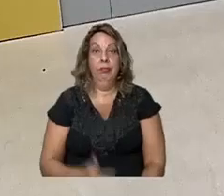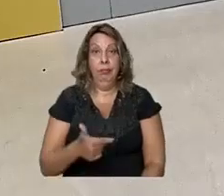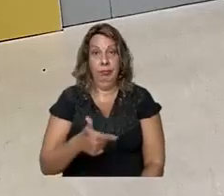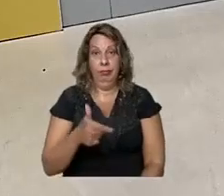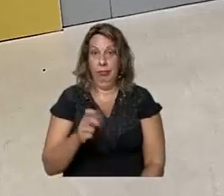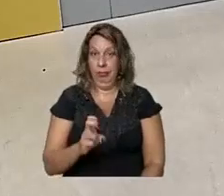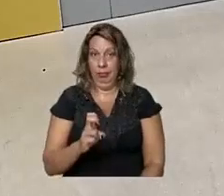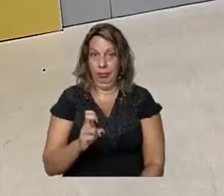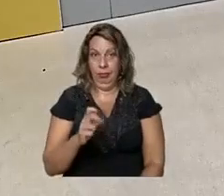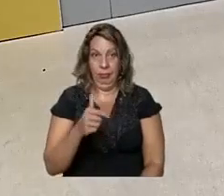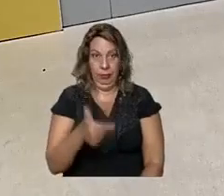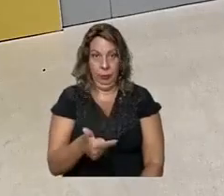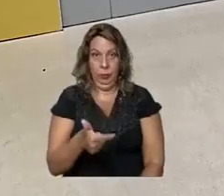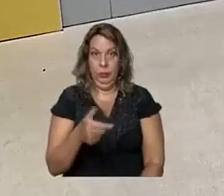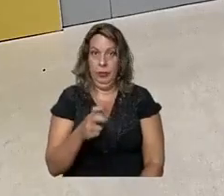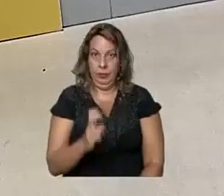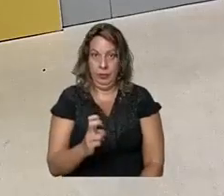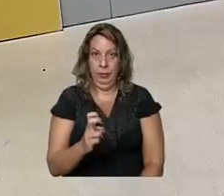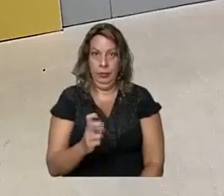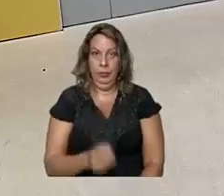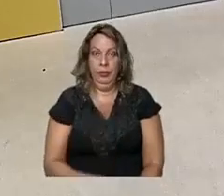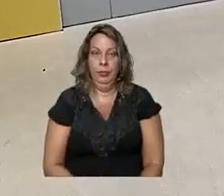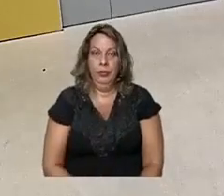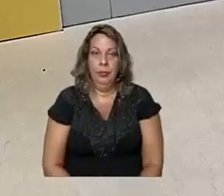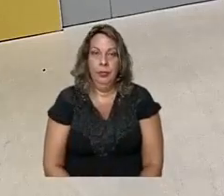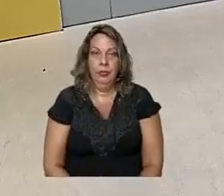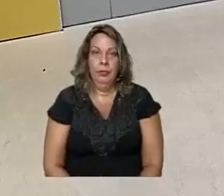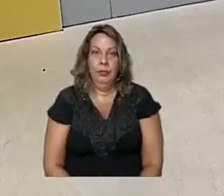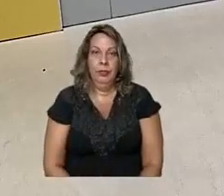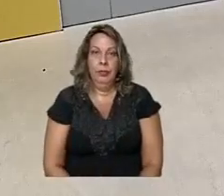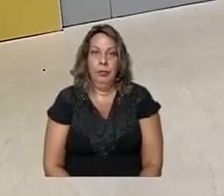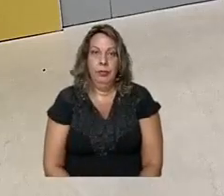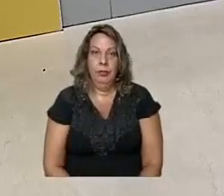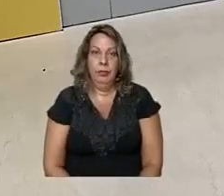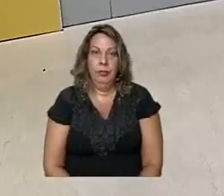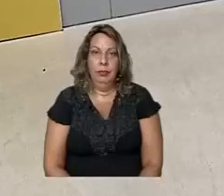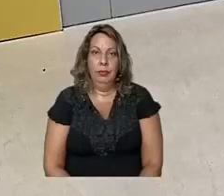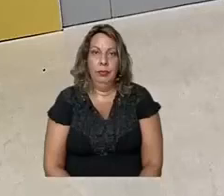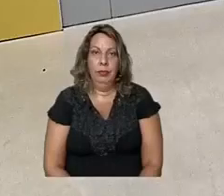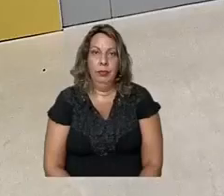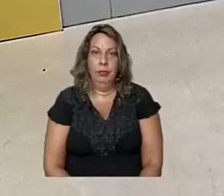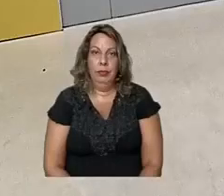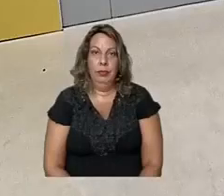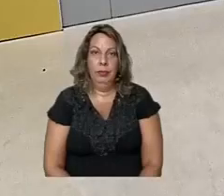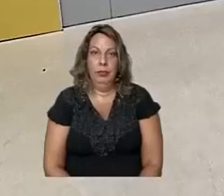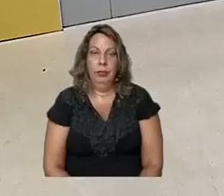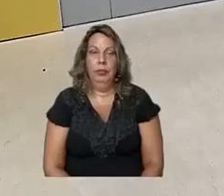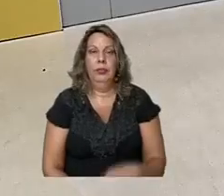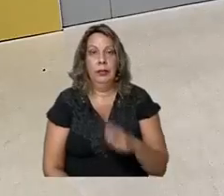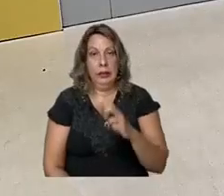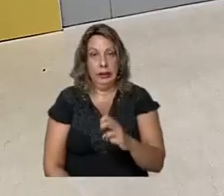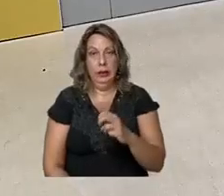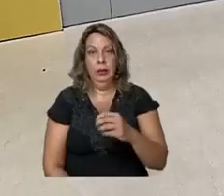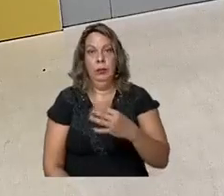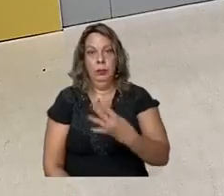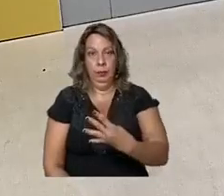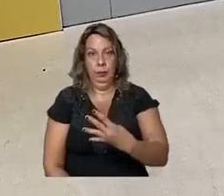também o 25, 25, 25 e também a bolinha de número